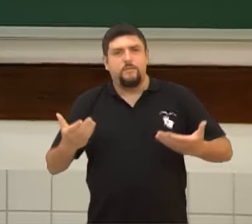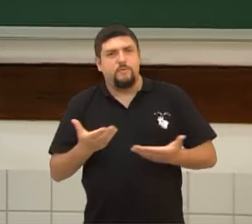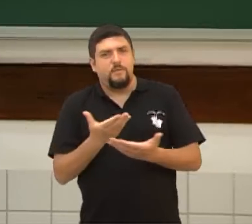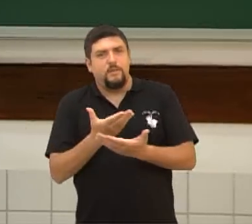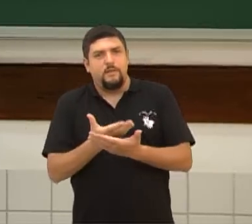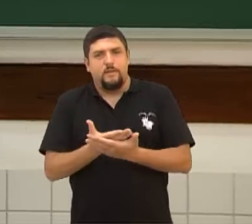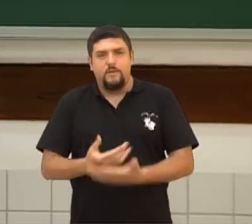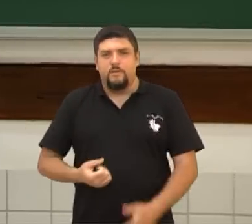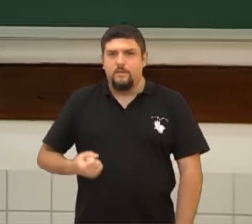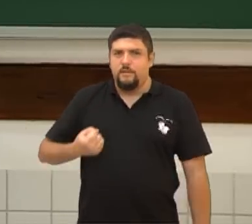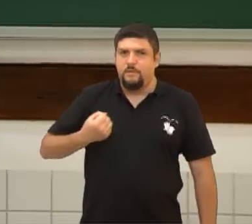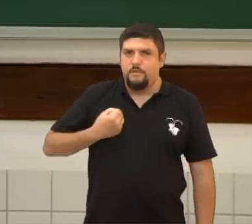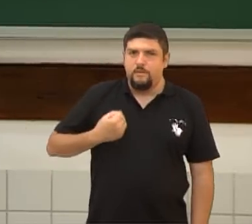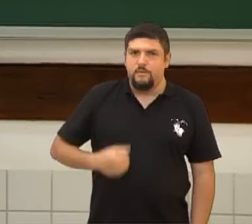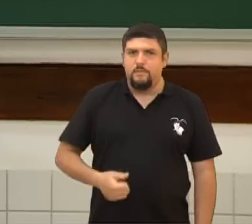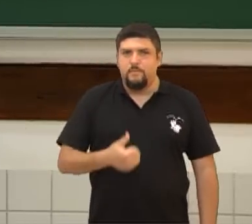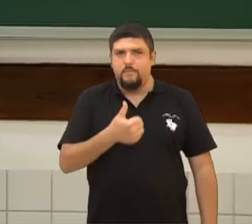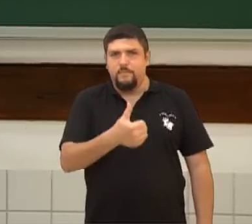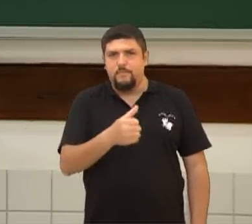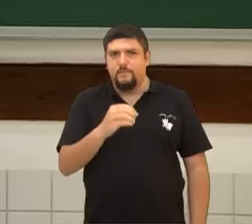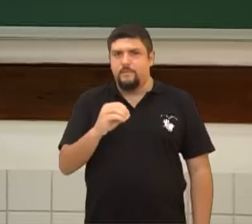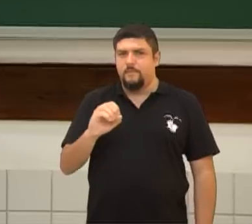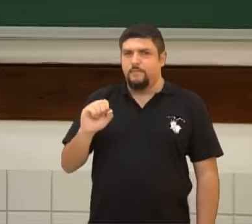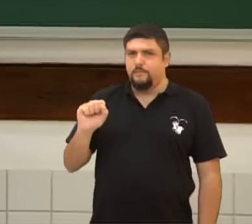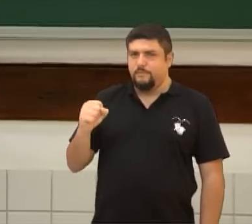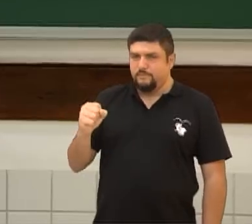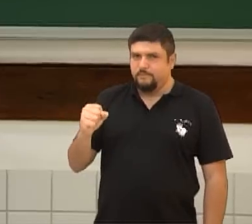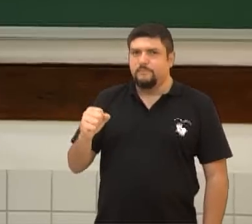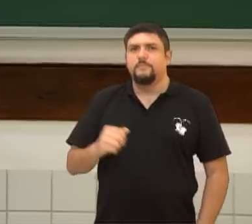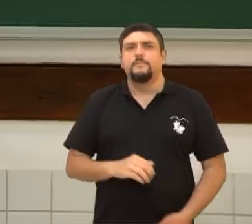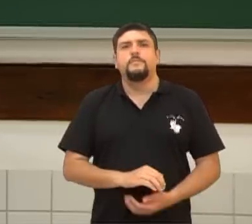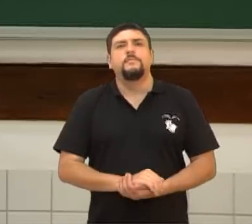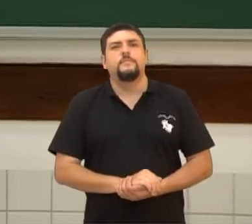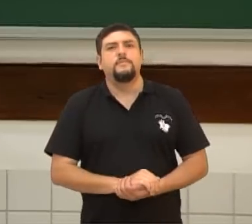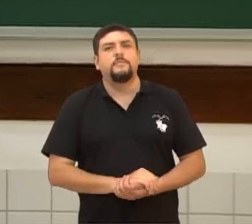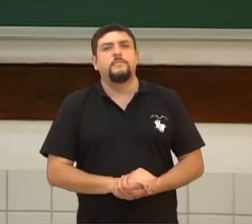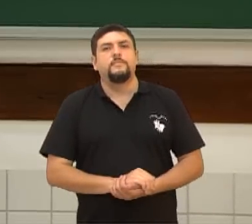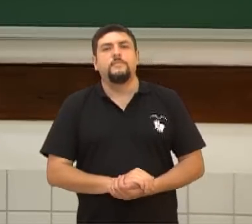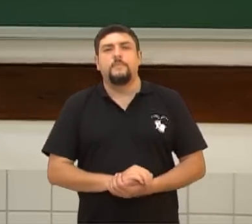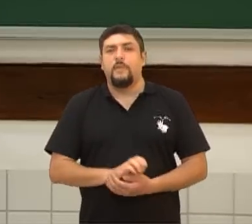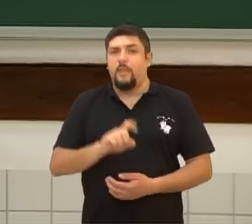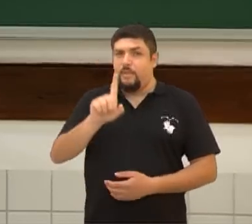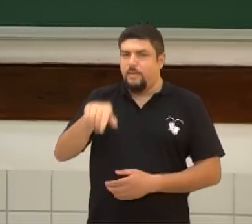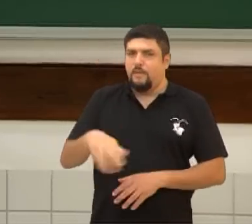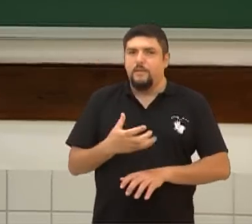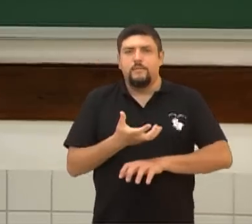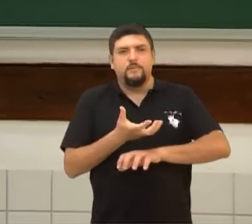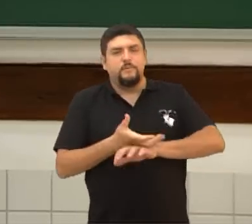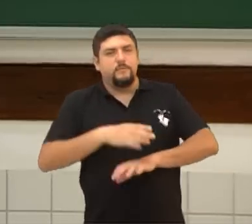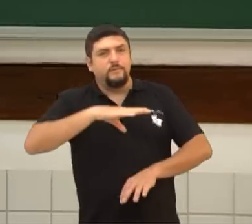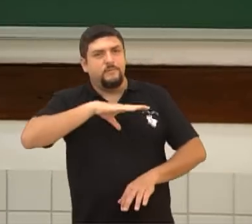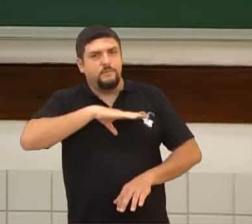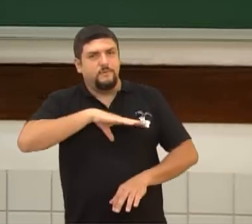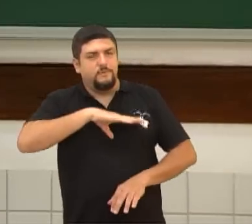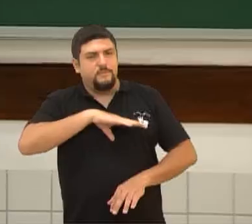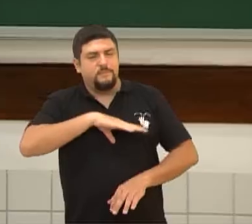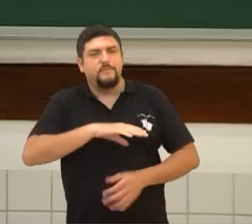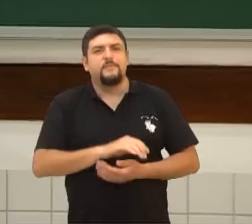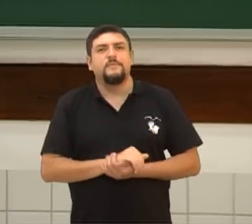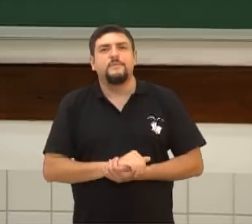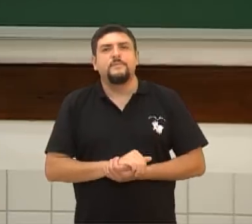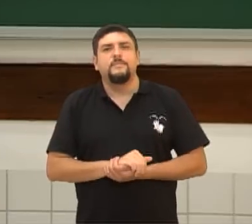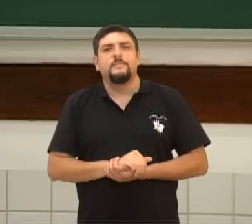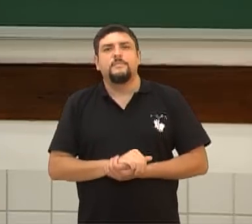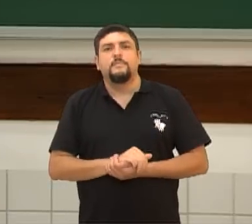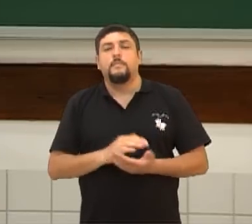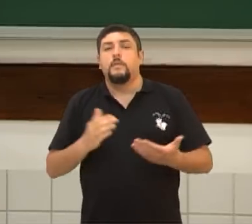número 108, a 108ª aula de língua portuguesa neste ano. Vamos lá,